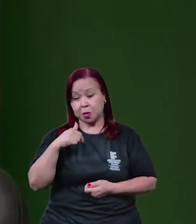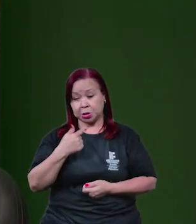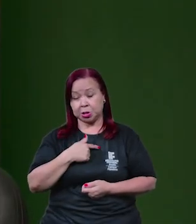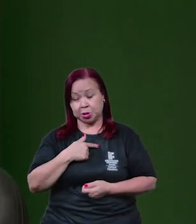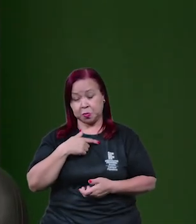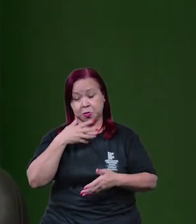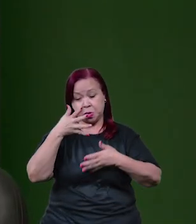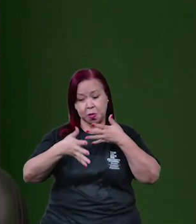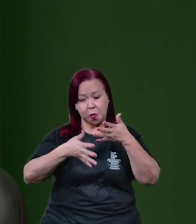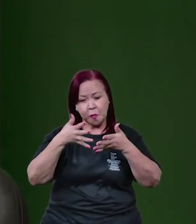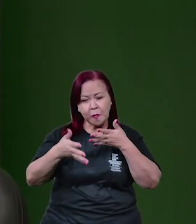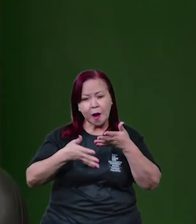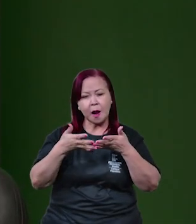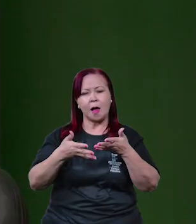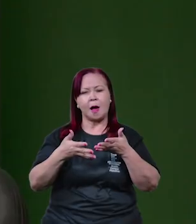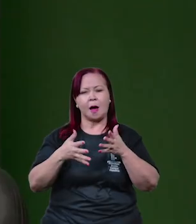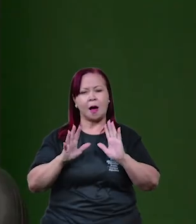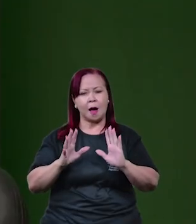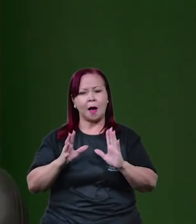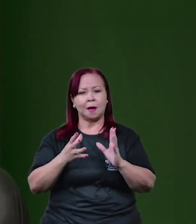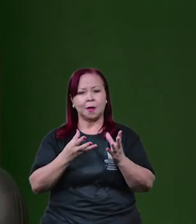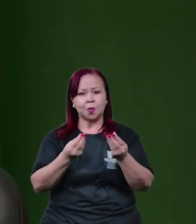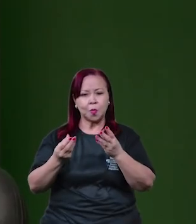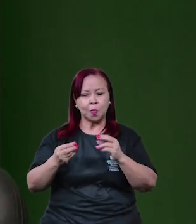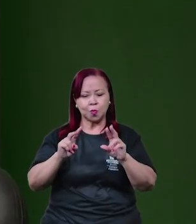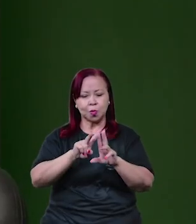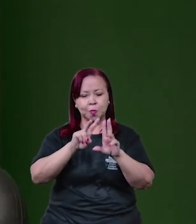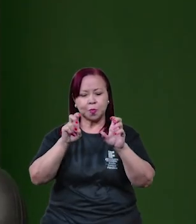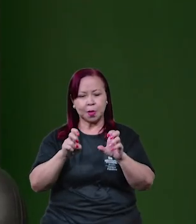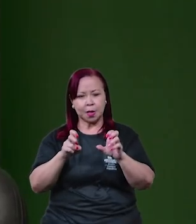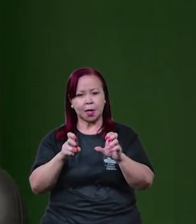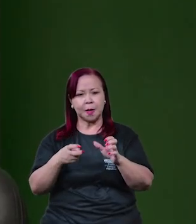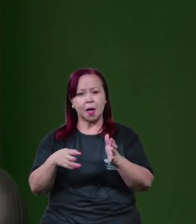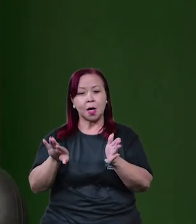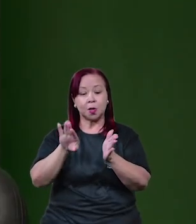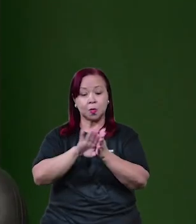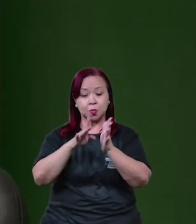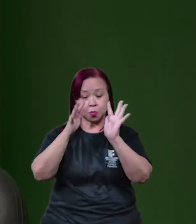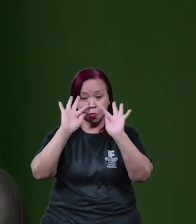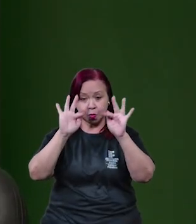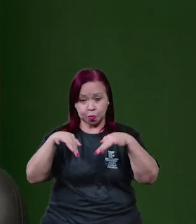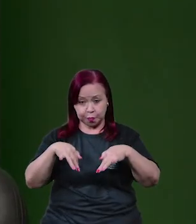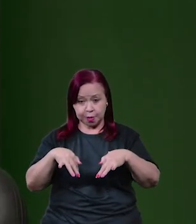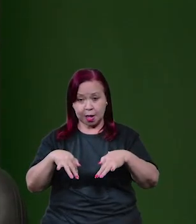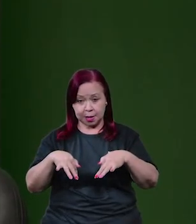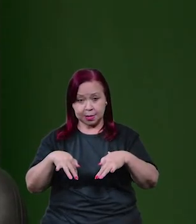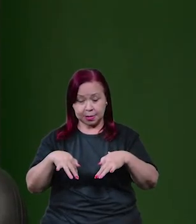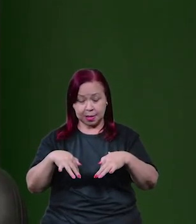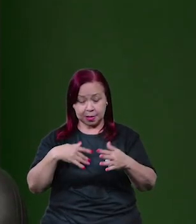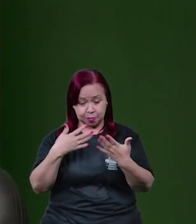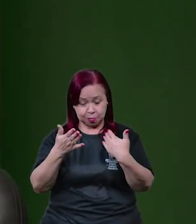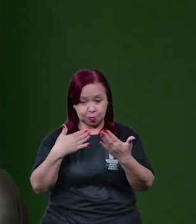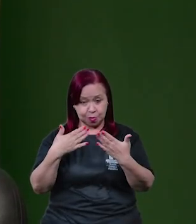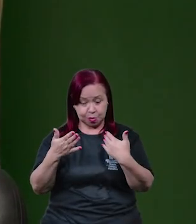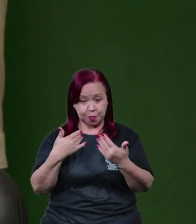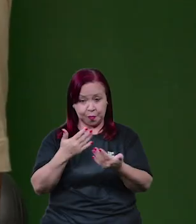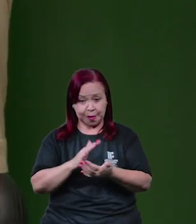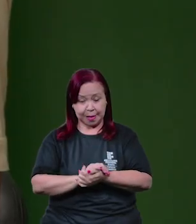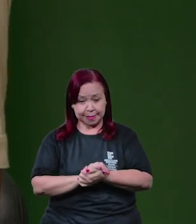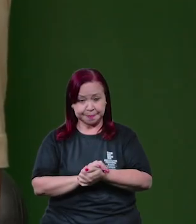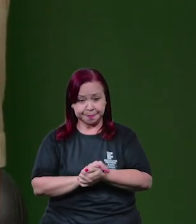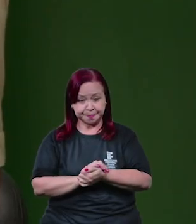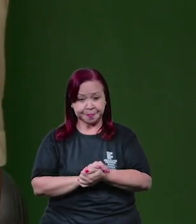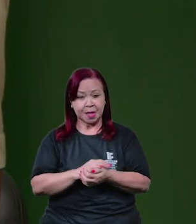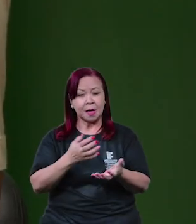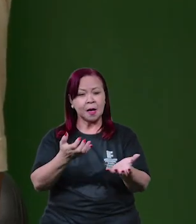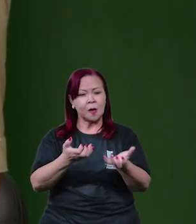conseguiu falar bastante, assim. Acho que a gente tá já chegando no final, assim, da nossa conversa, né? E, pô, eu